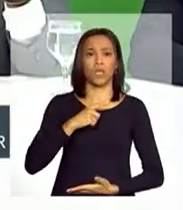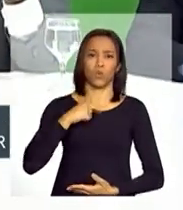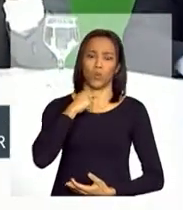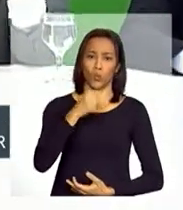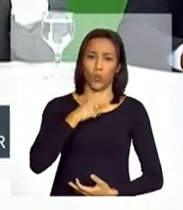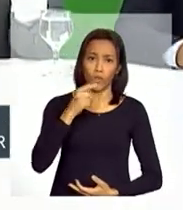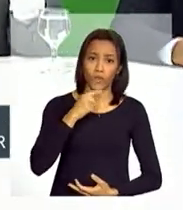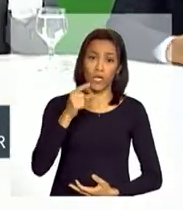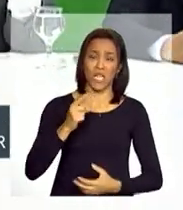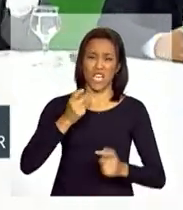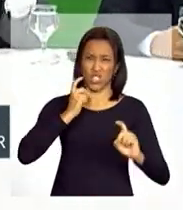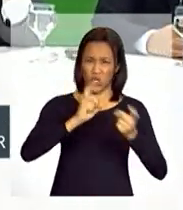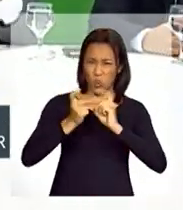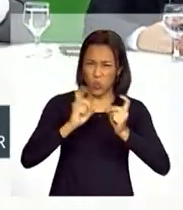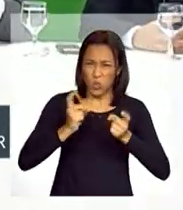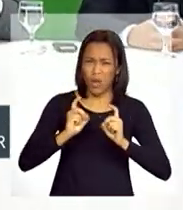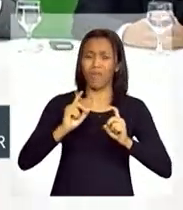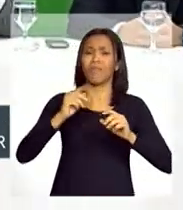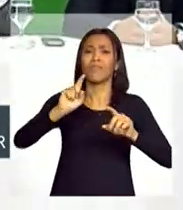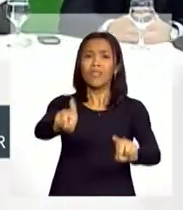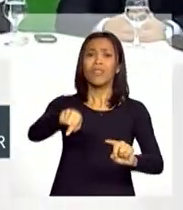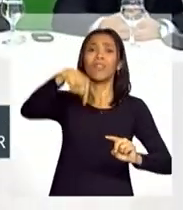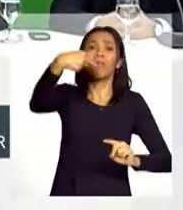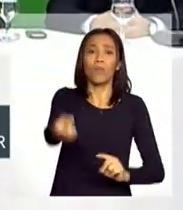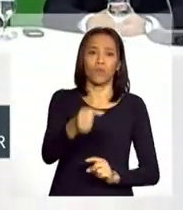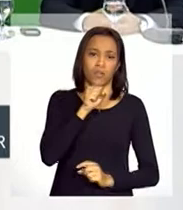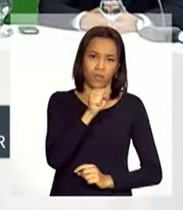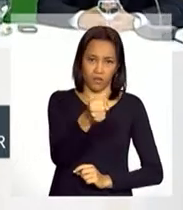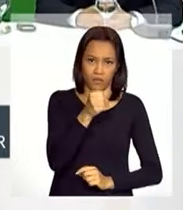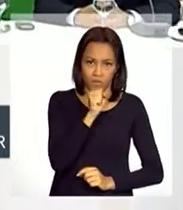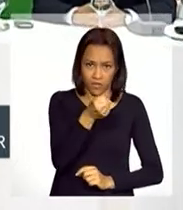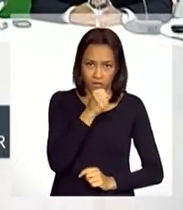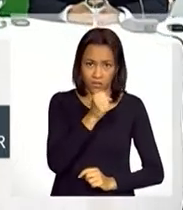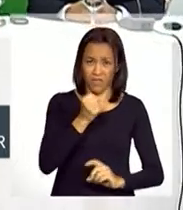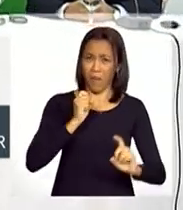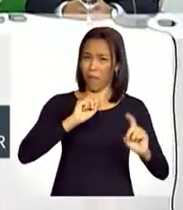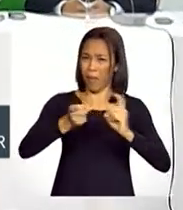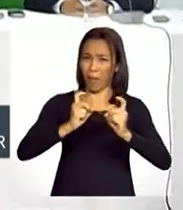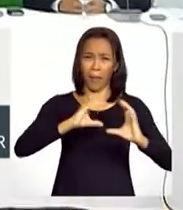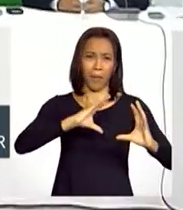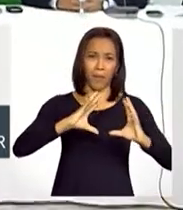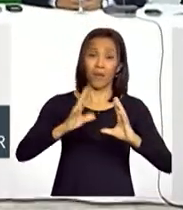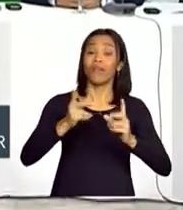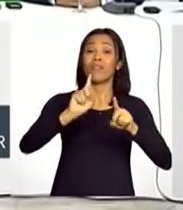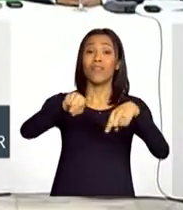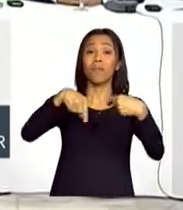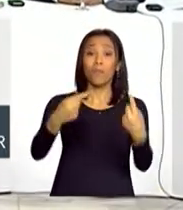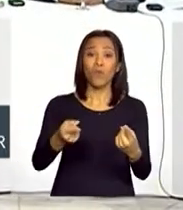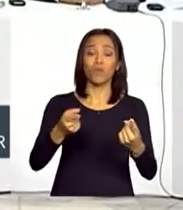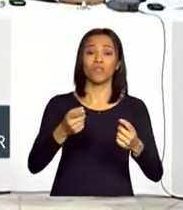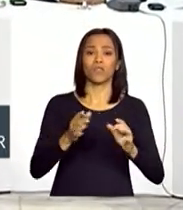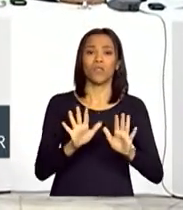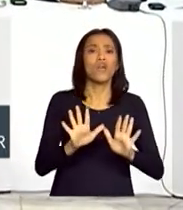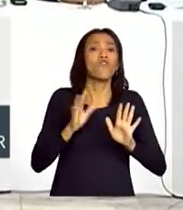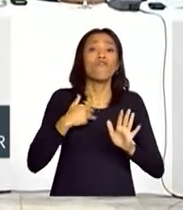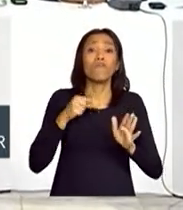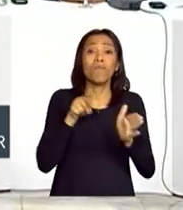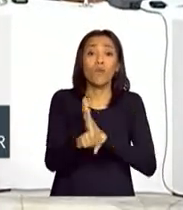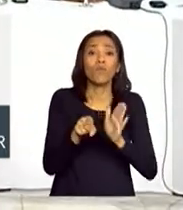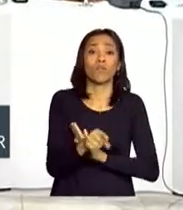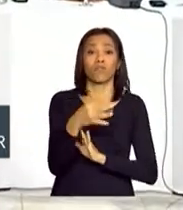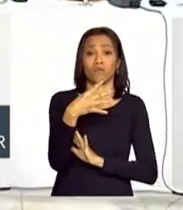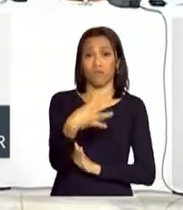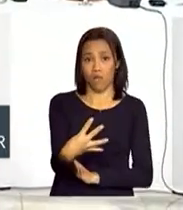fazer o debate após a entrevista ainda tem perguntas a serem feitas debatem com ele é a primeira vez eu fiz quatro